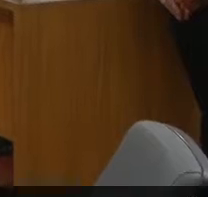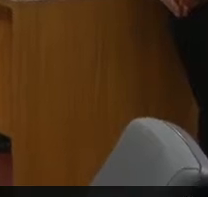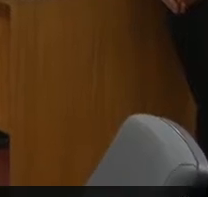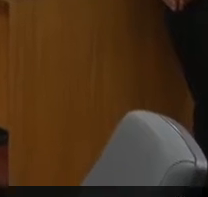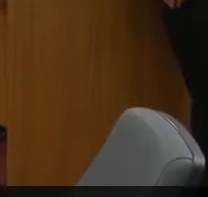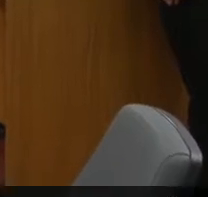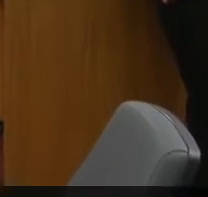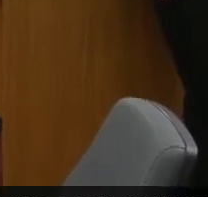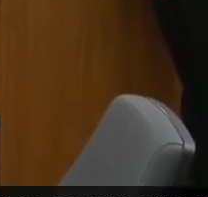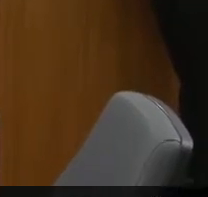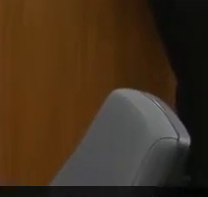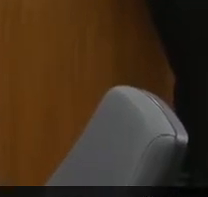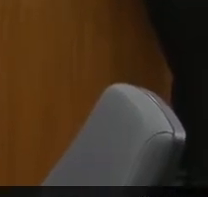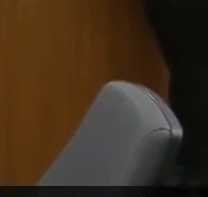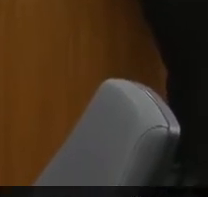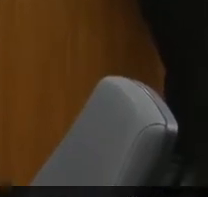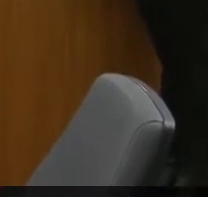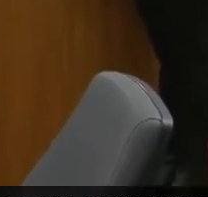E